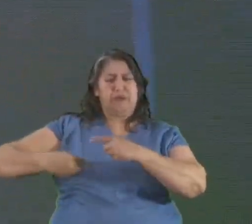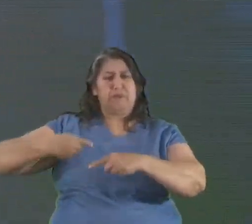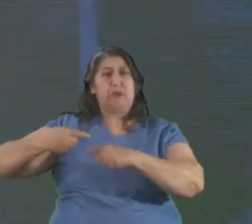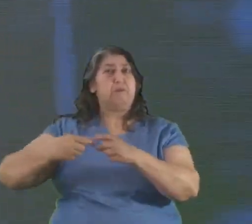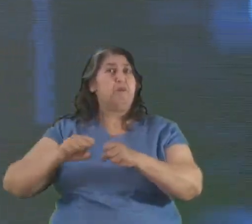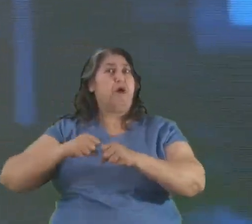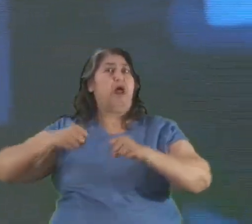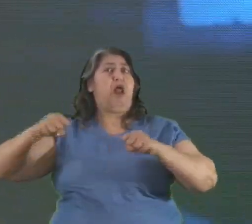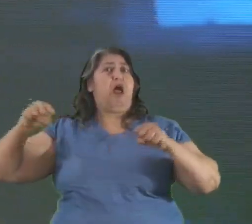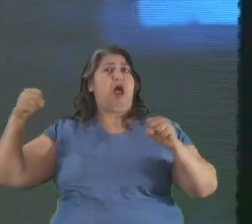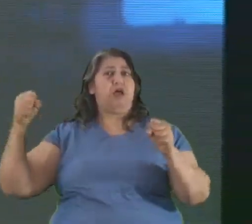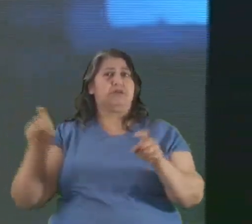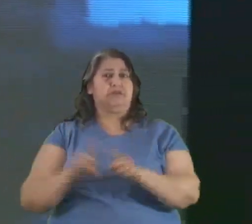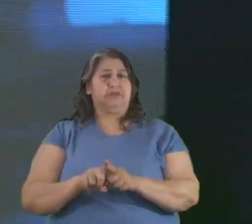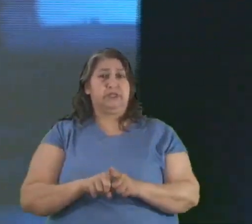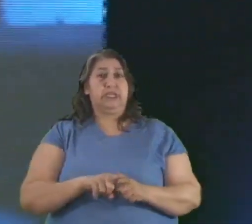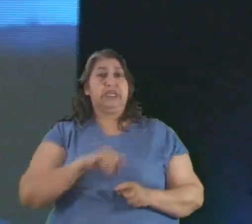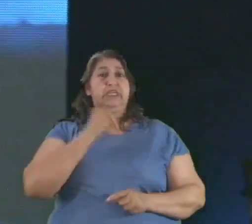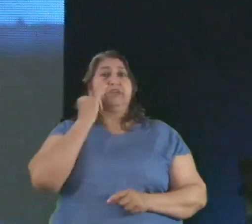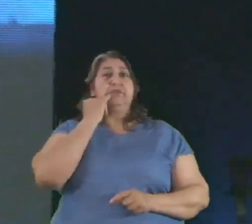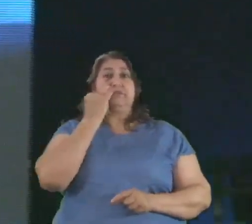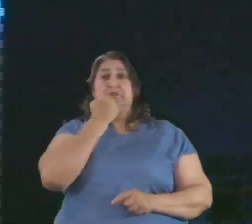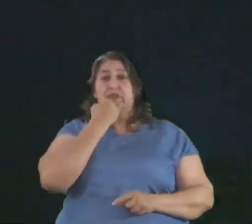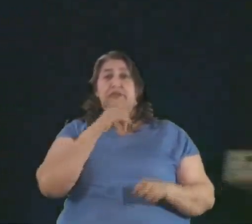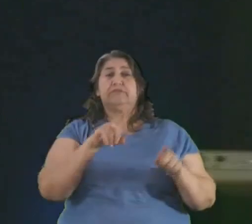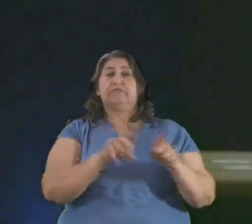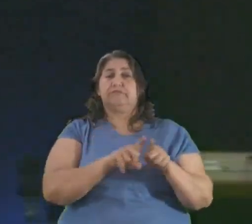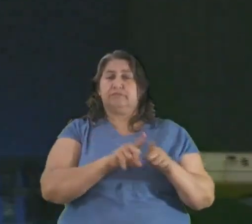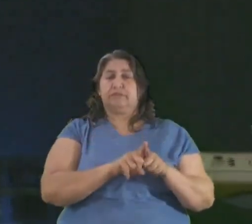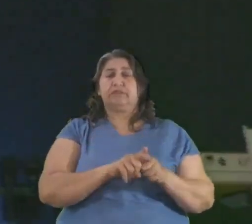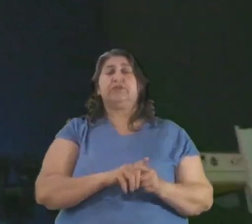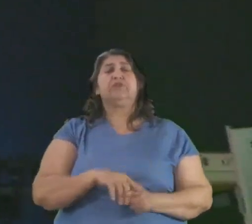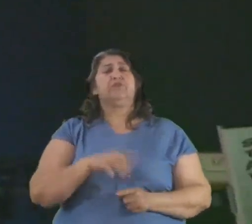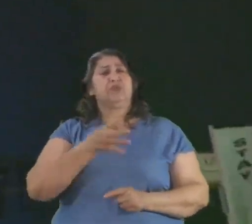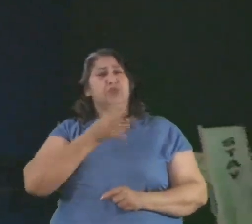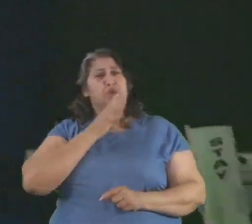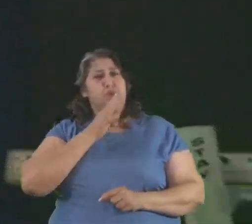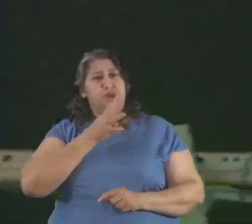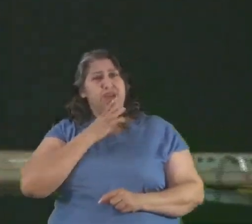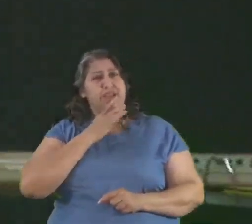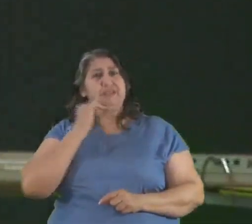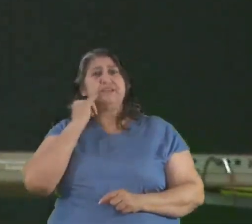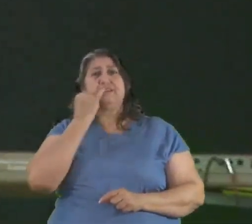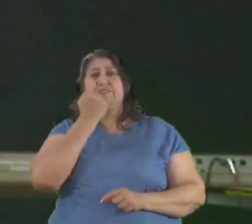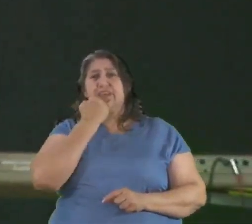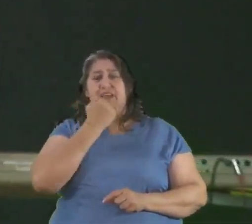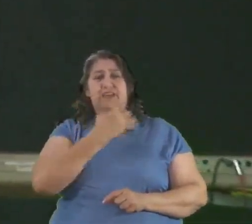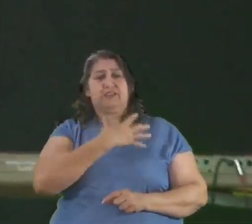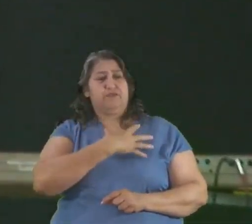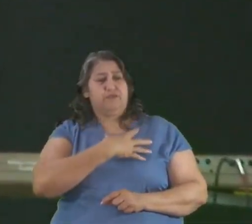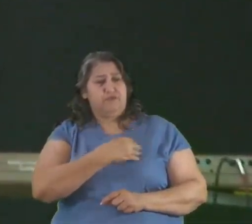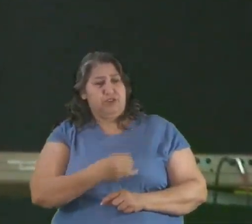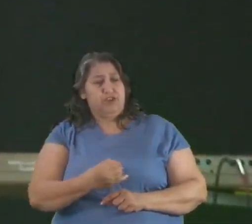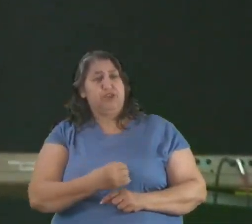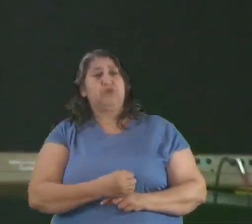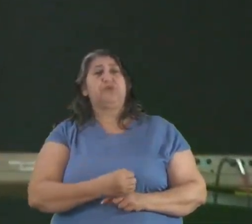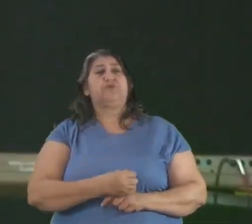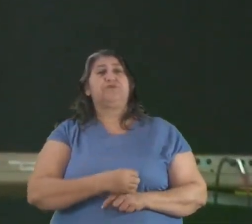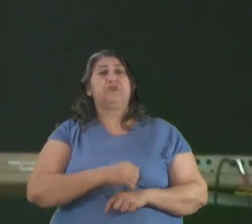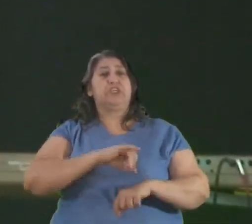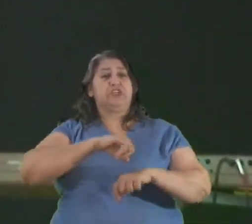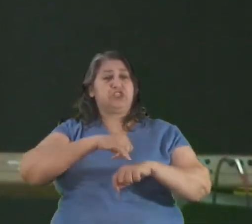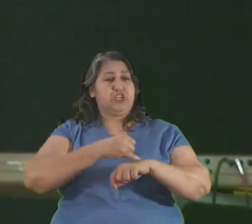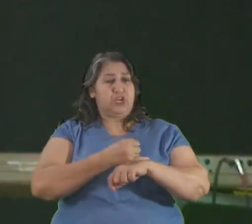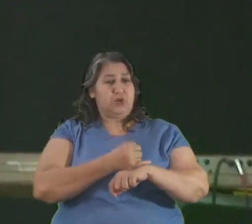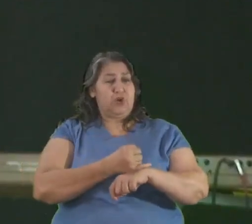Isaque, então, ele gera um filho, Jacó e Esaú. Você conhece a história da Bíblia. E a partir